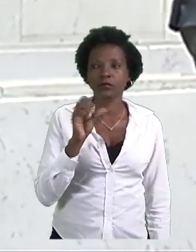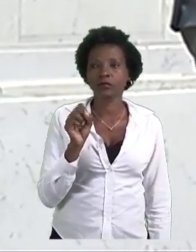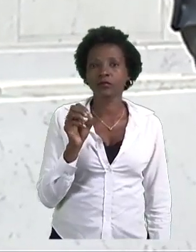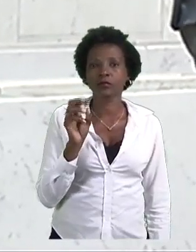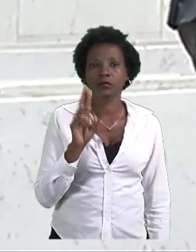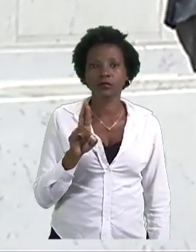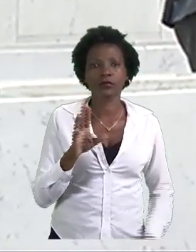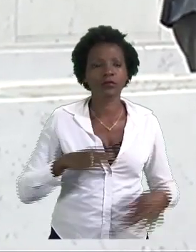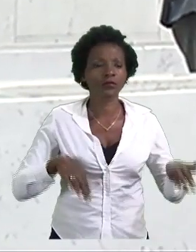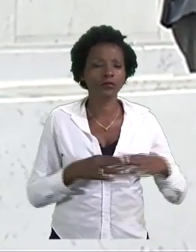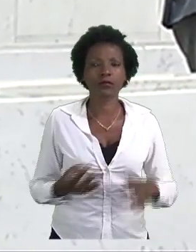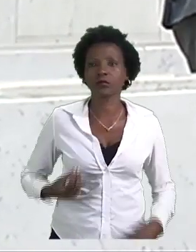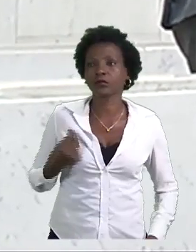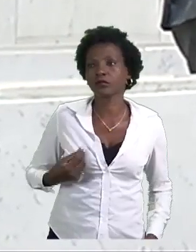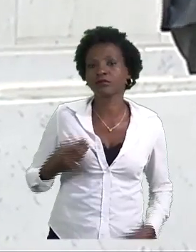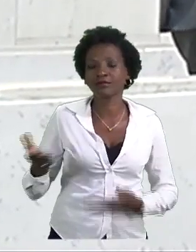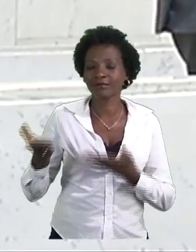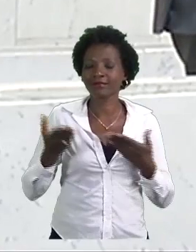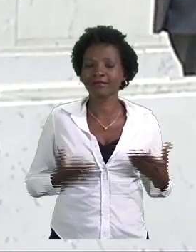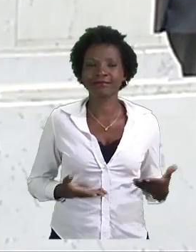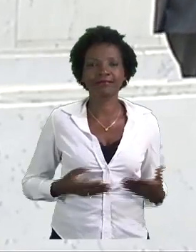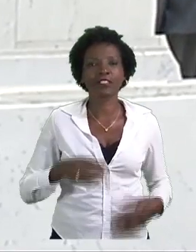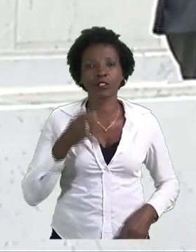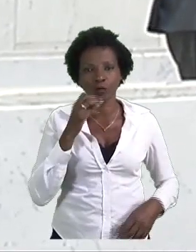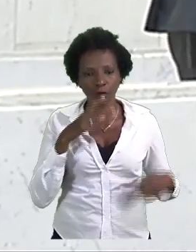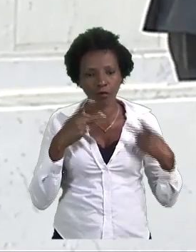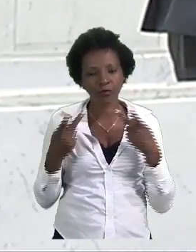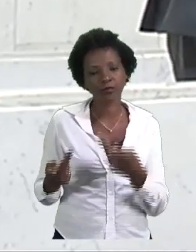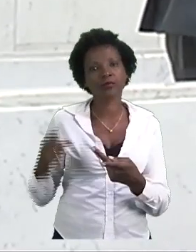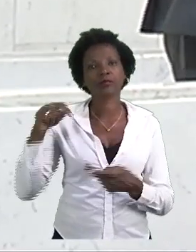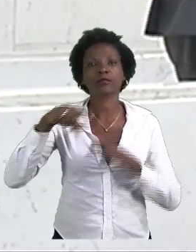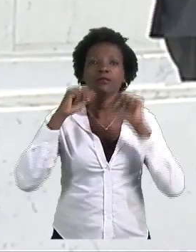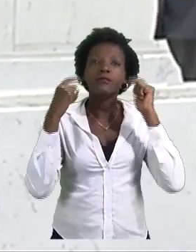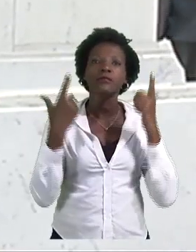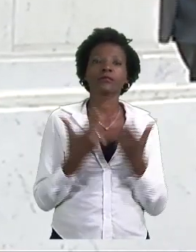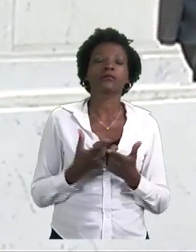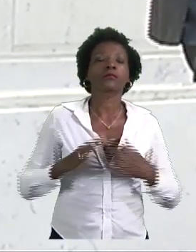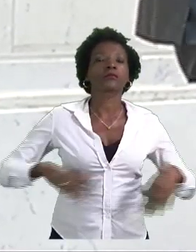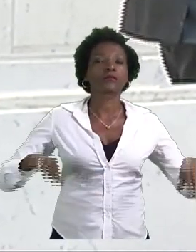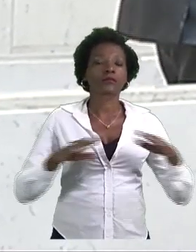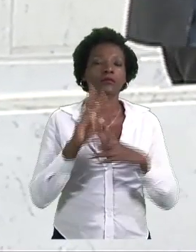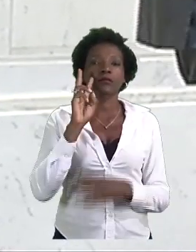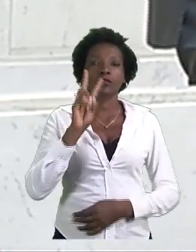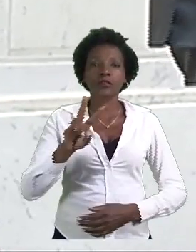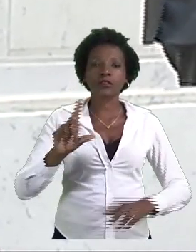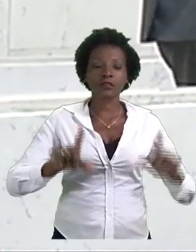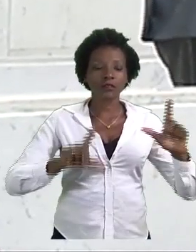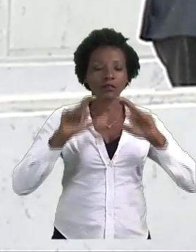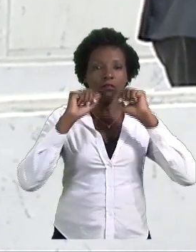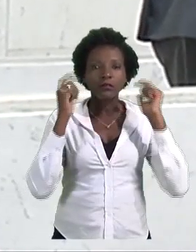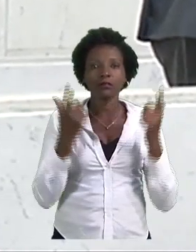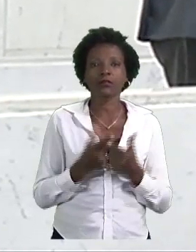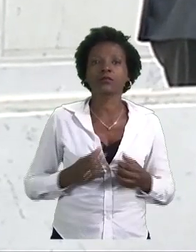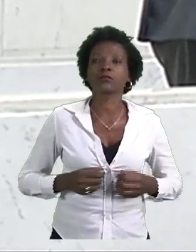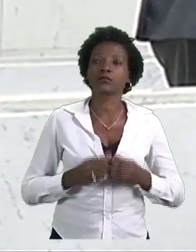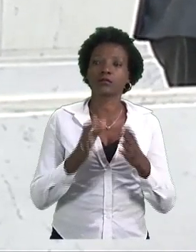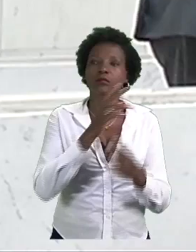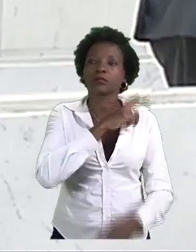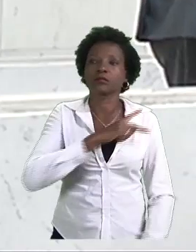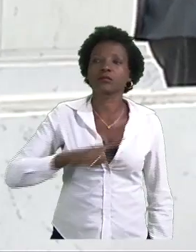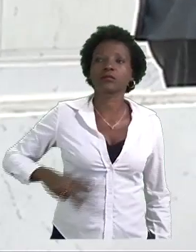espero que tenham uma boa estadia nessa casa. A todos que nos assistem pela TV Assembleia. Eu queria começar, senhora presidente,